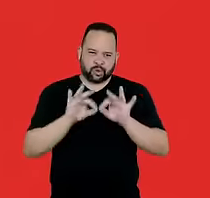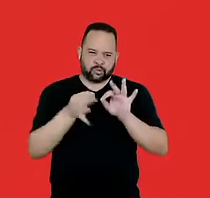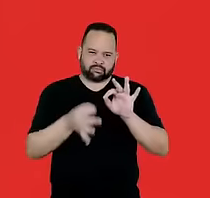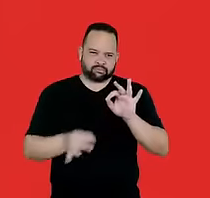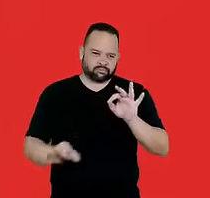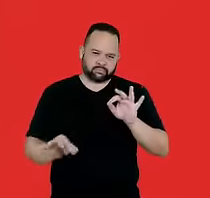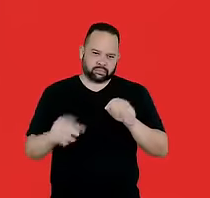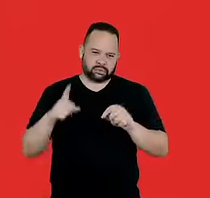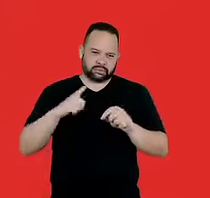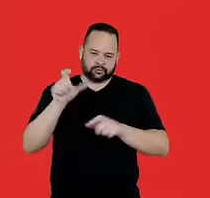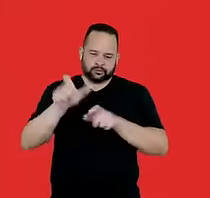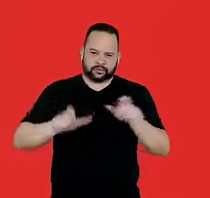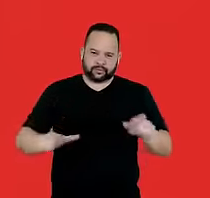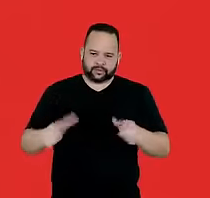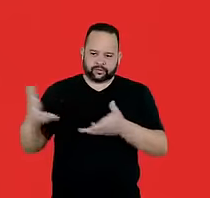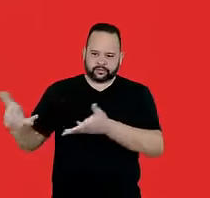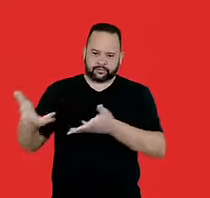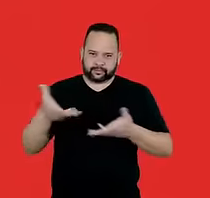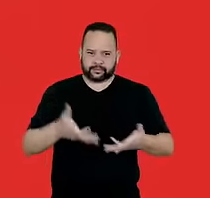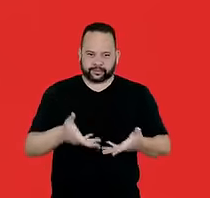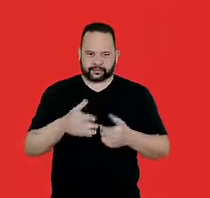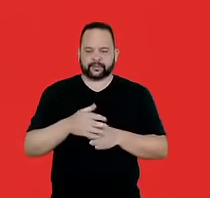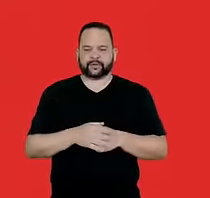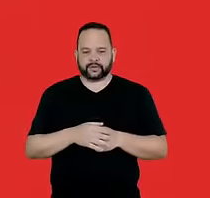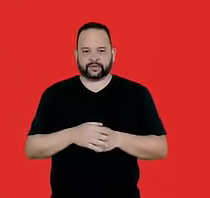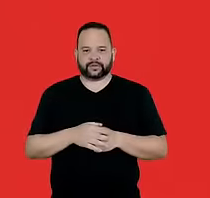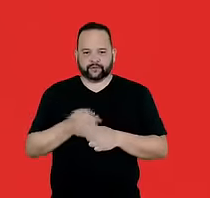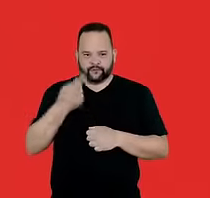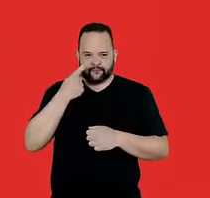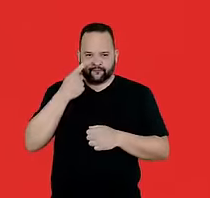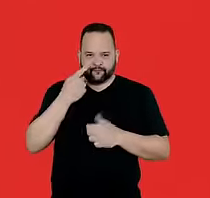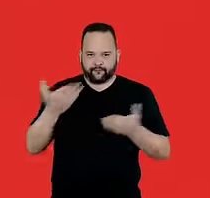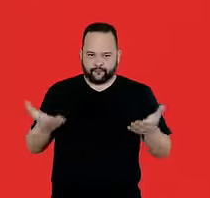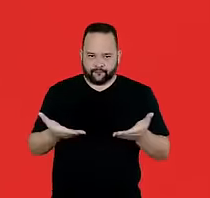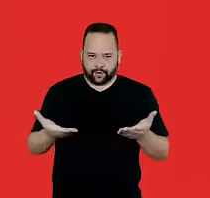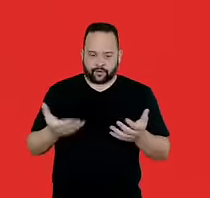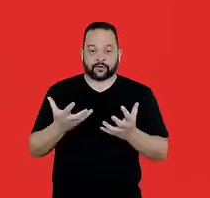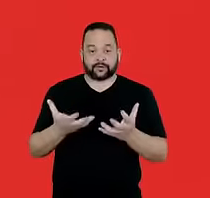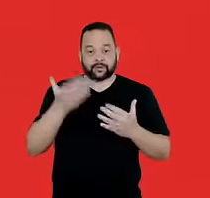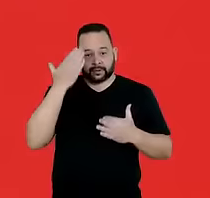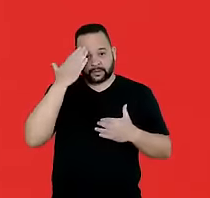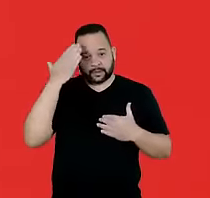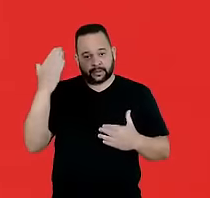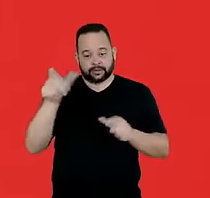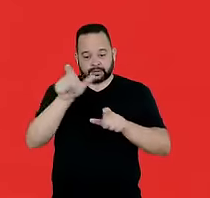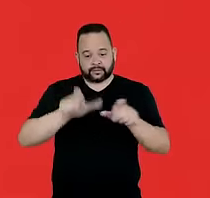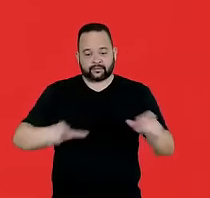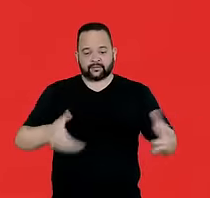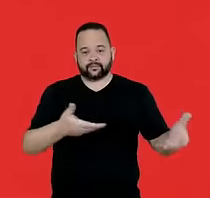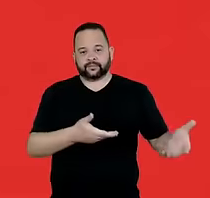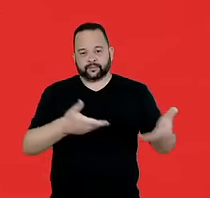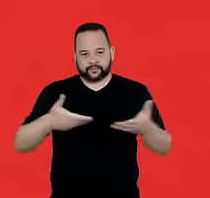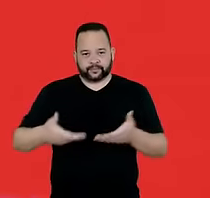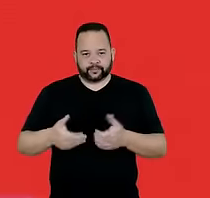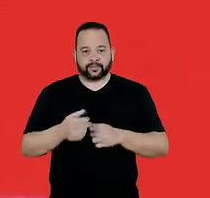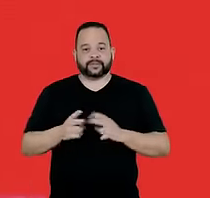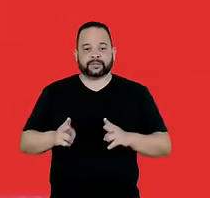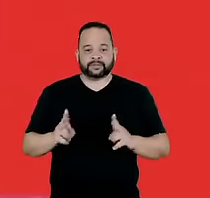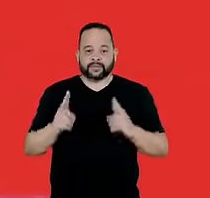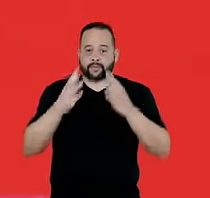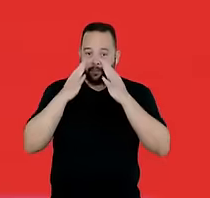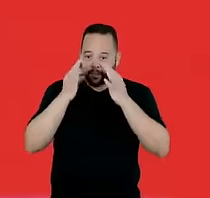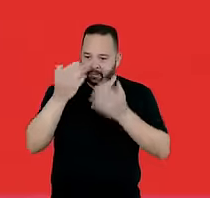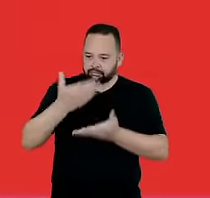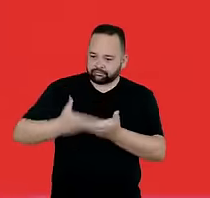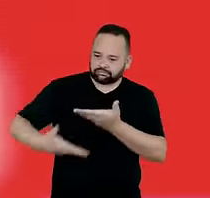gente boa para a gente ouvir eu quero agradecer muito aos nossos convidados sempre muito atenciosos em relação